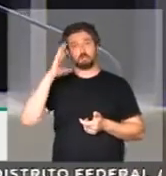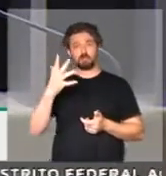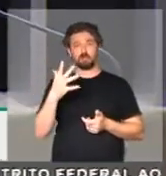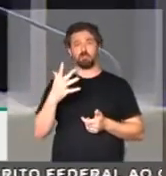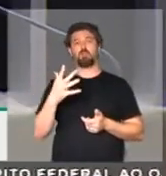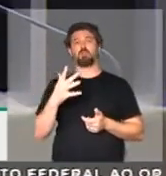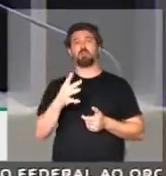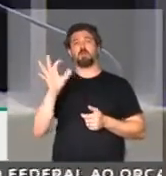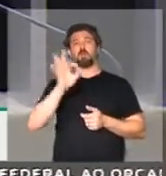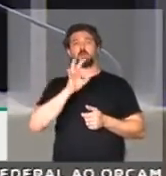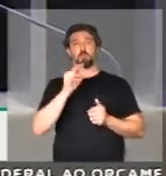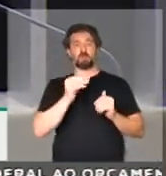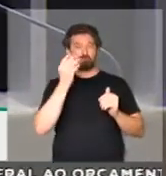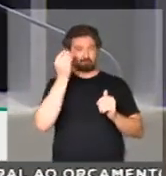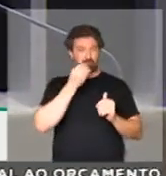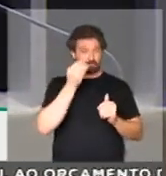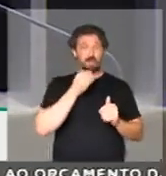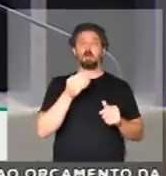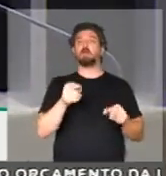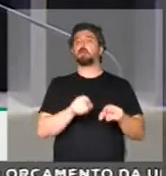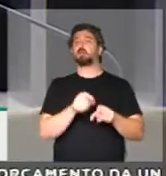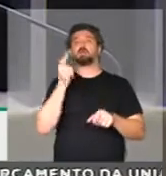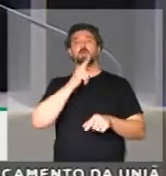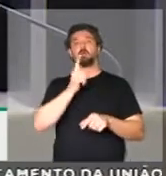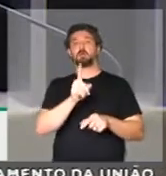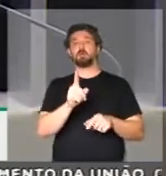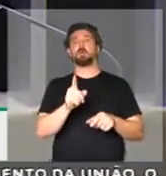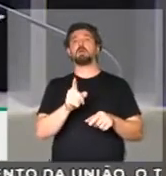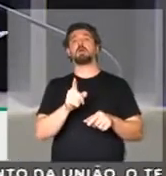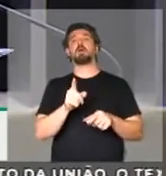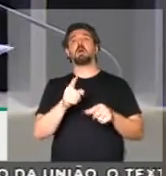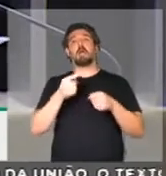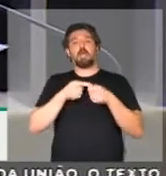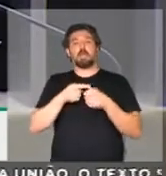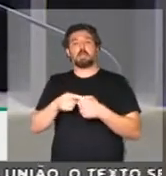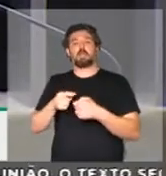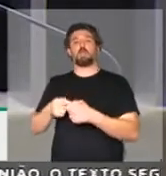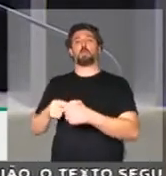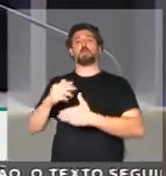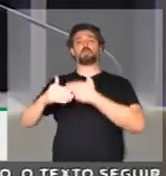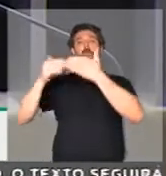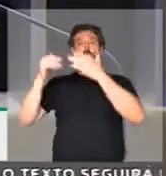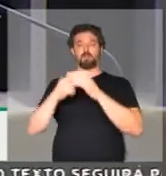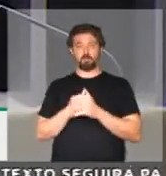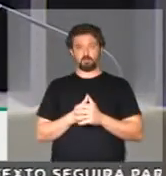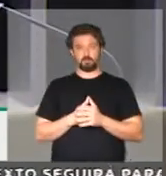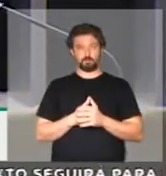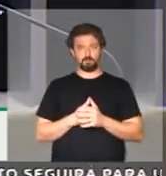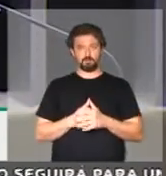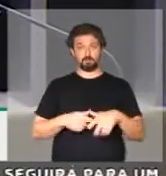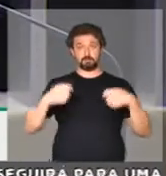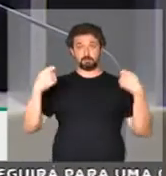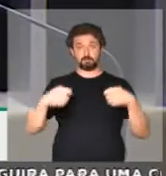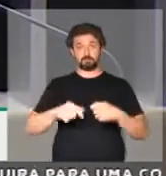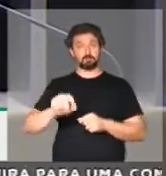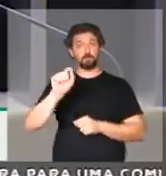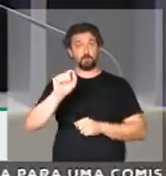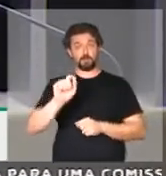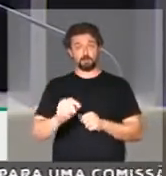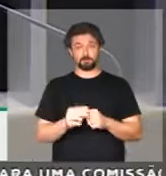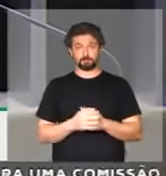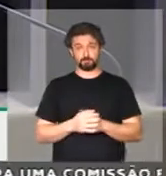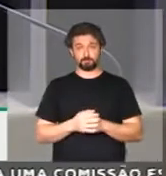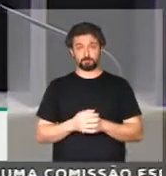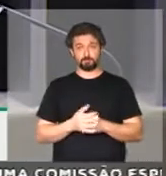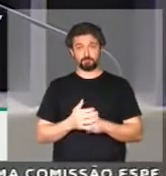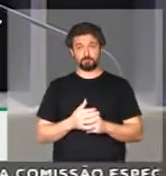capita baixíssima e muito menos promover e interiorizar o desenvolvimento. É preciso, senhor presidente,